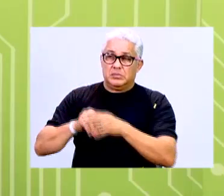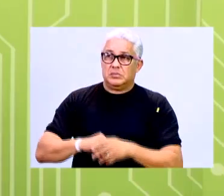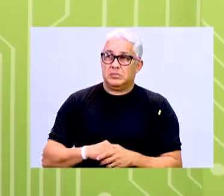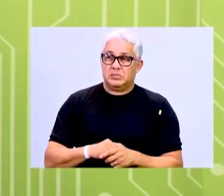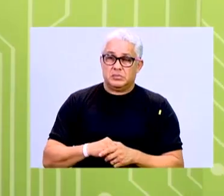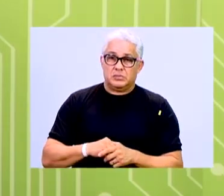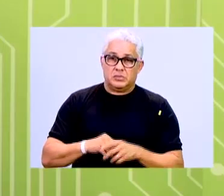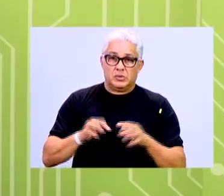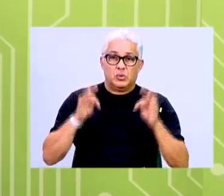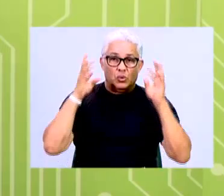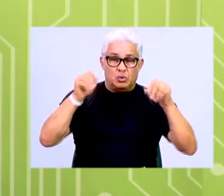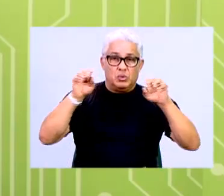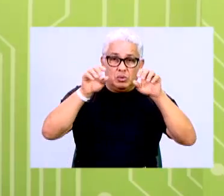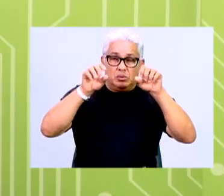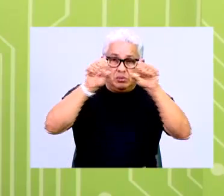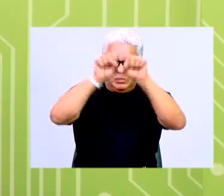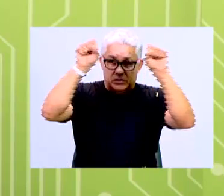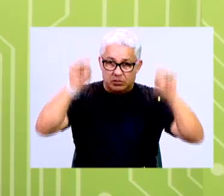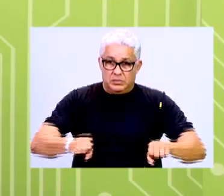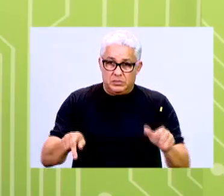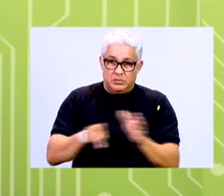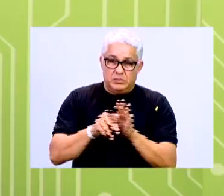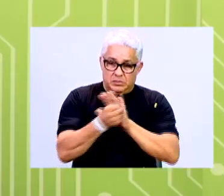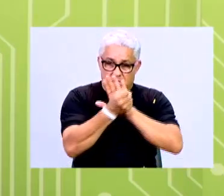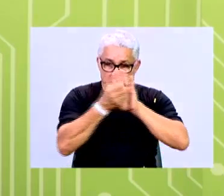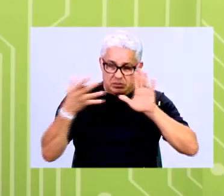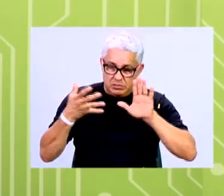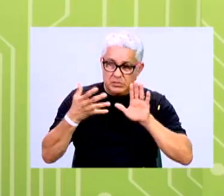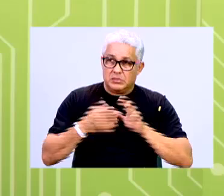sistema ou requisito da aplicação,